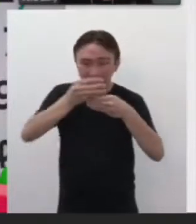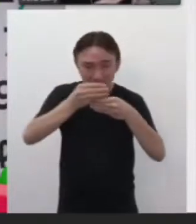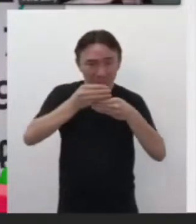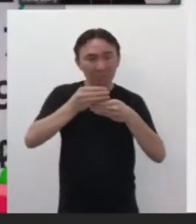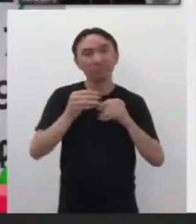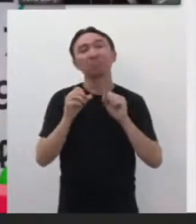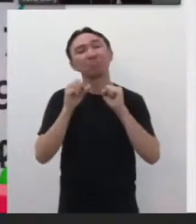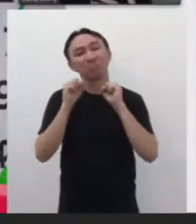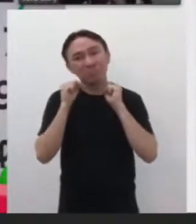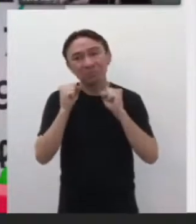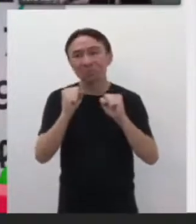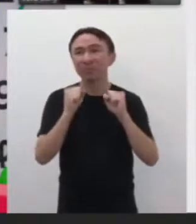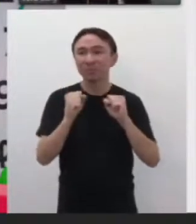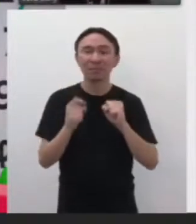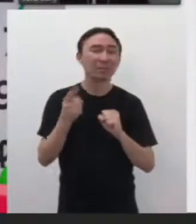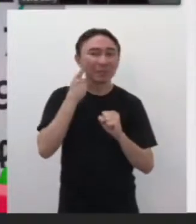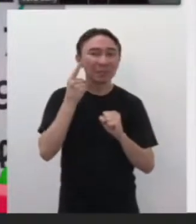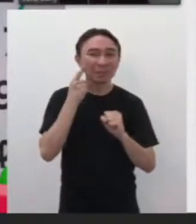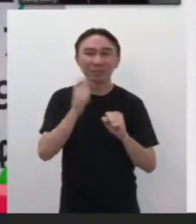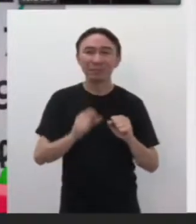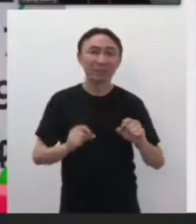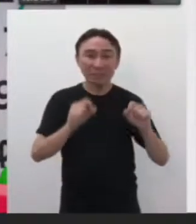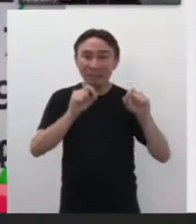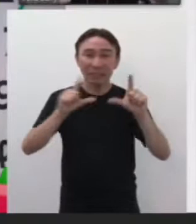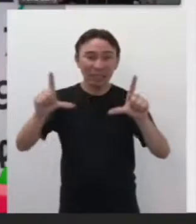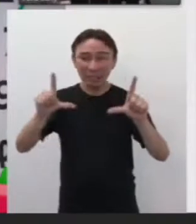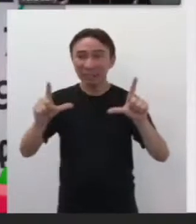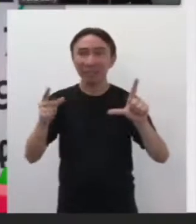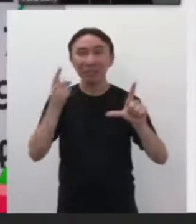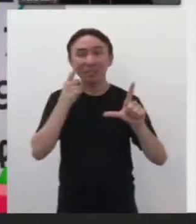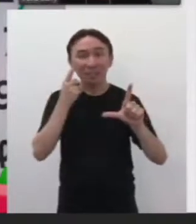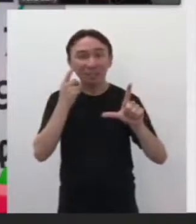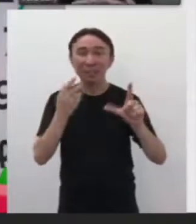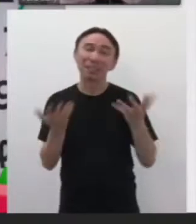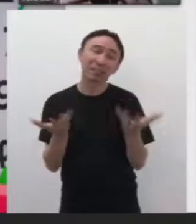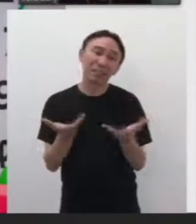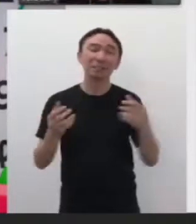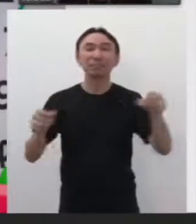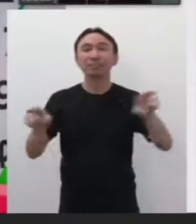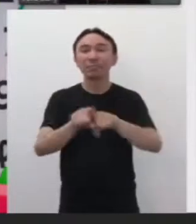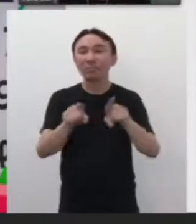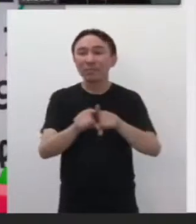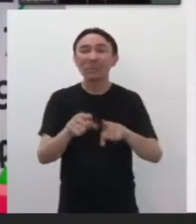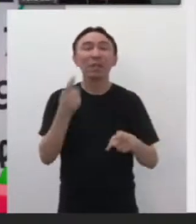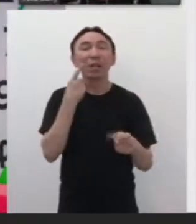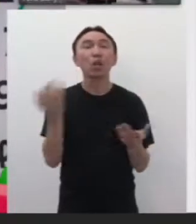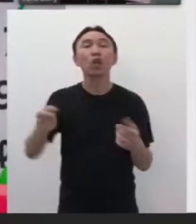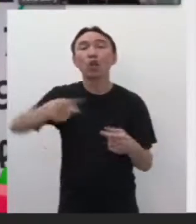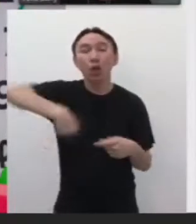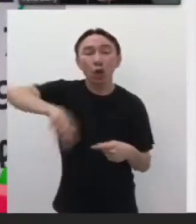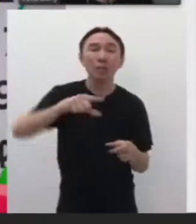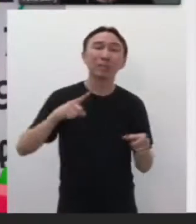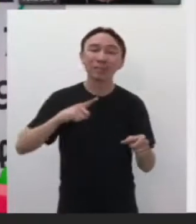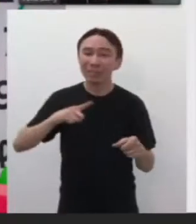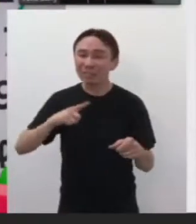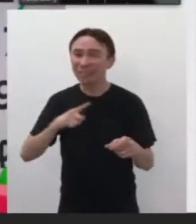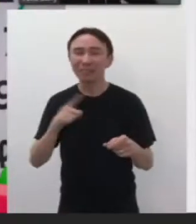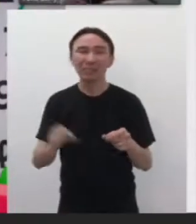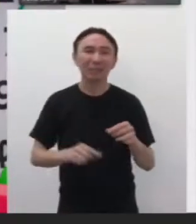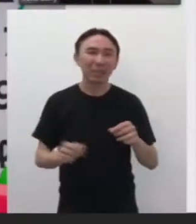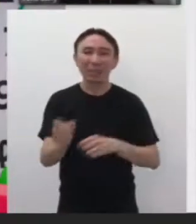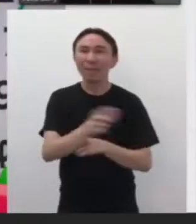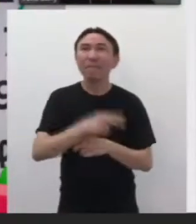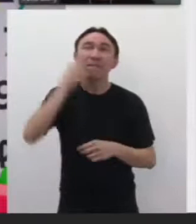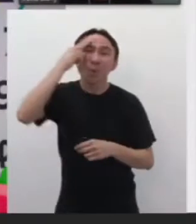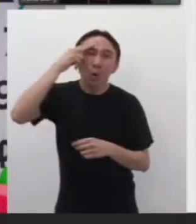aqui a tela, né, para a gente poder entrar nos próximos passos, mas acho que é bem bacana dizer assim, que a gente nasce de um sonho grande de levar educação para mais alunos,